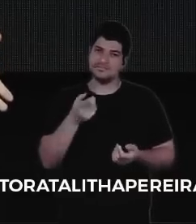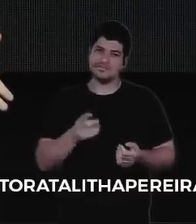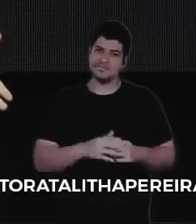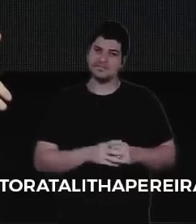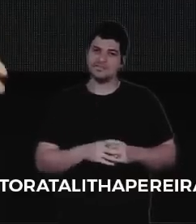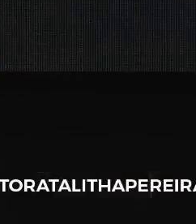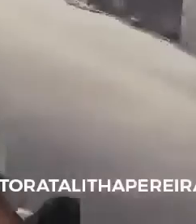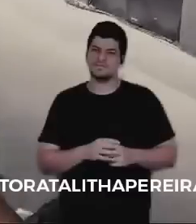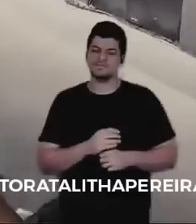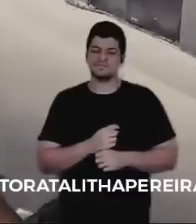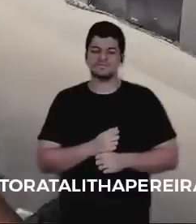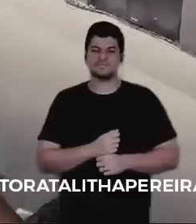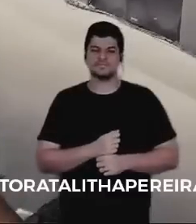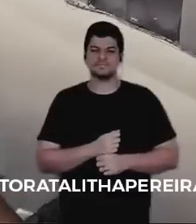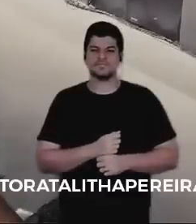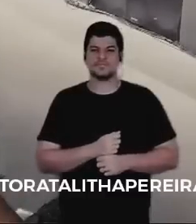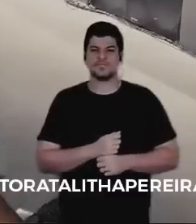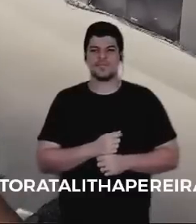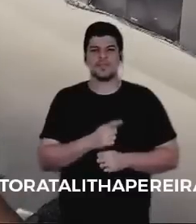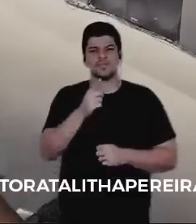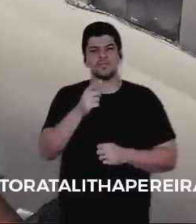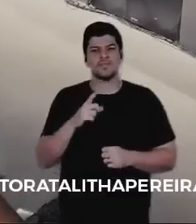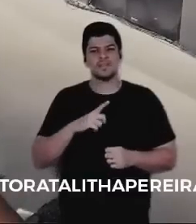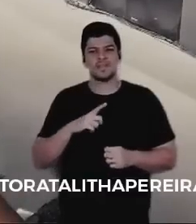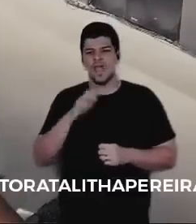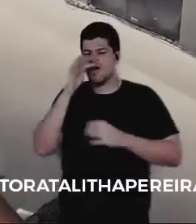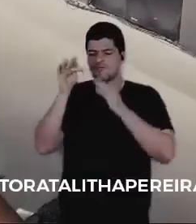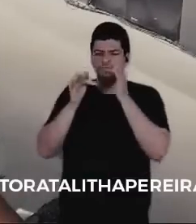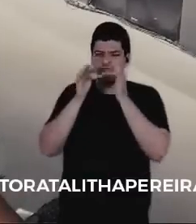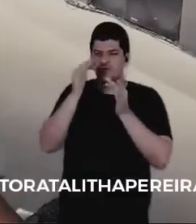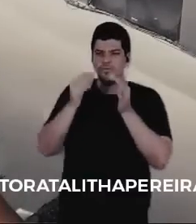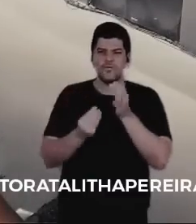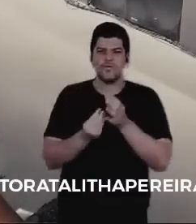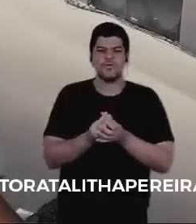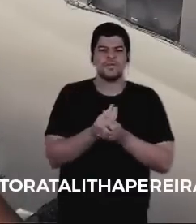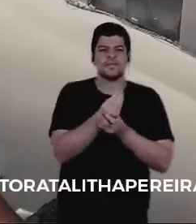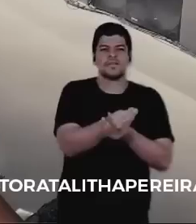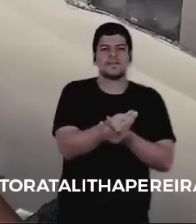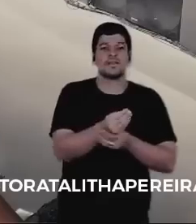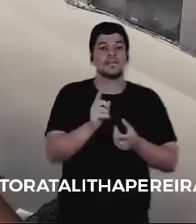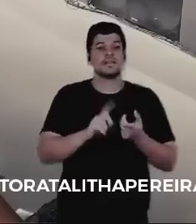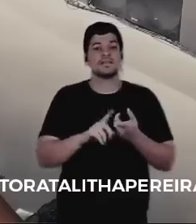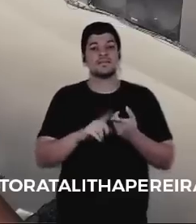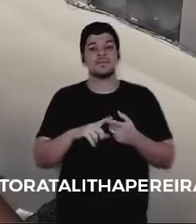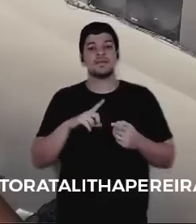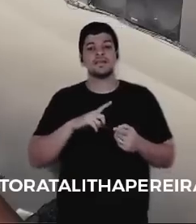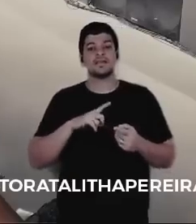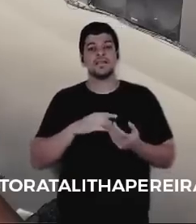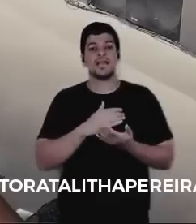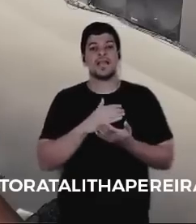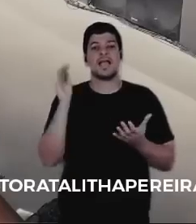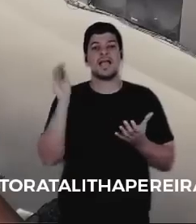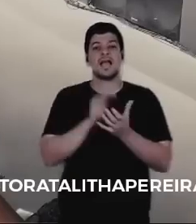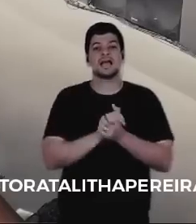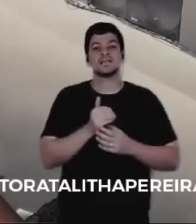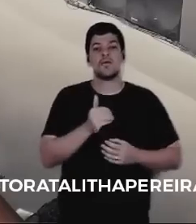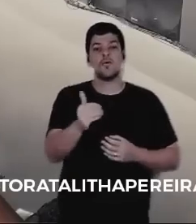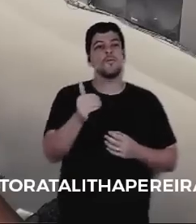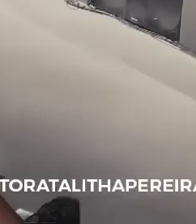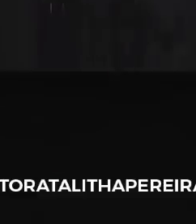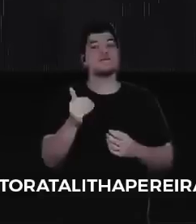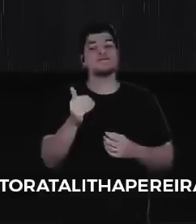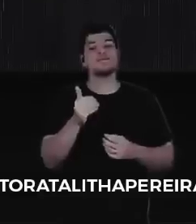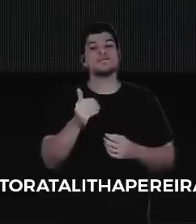Como assim? Na época que você levava flores? Hã? E na lua de mel? Como é que foi essa lua de mel?